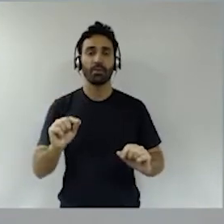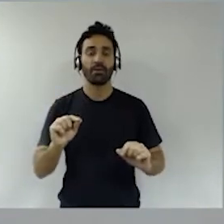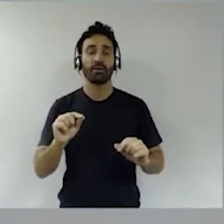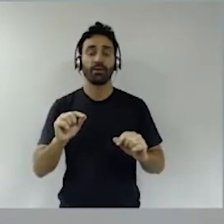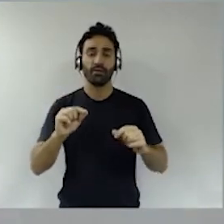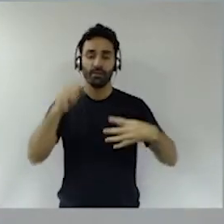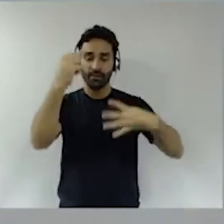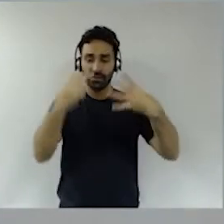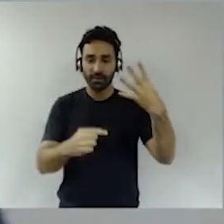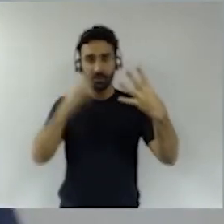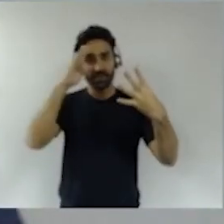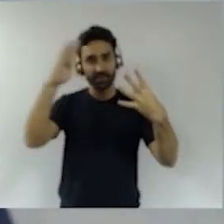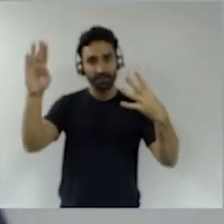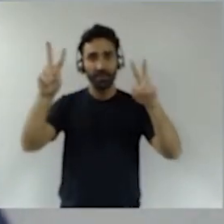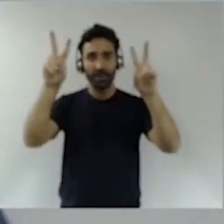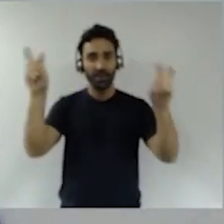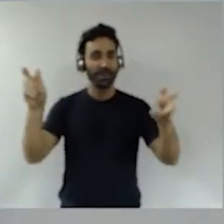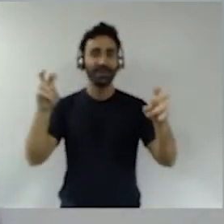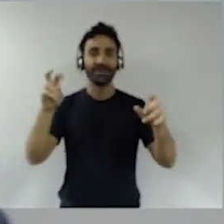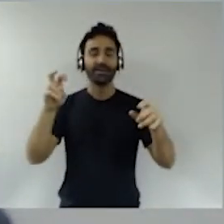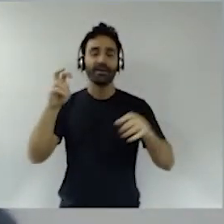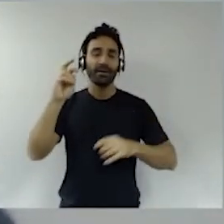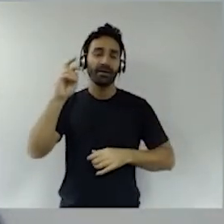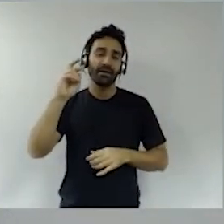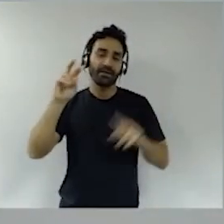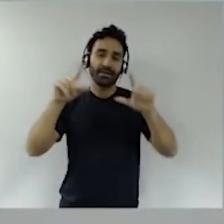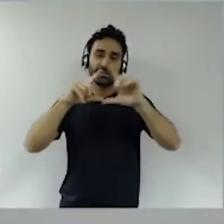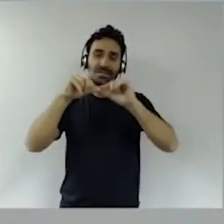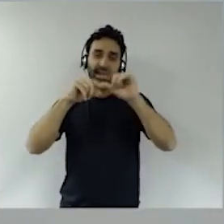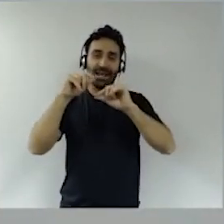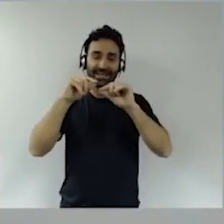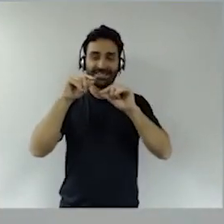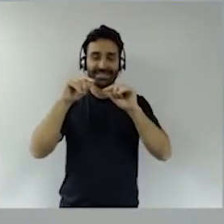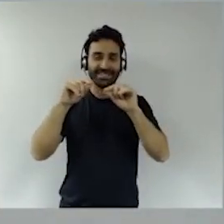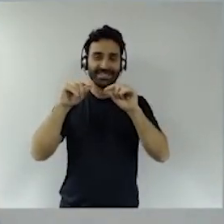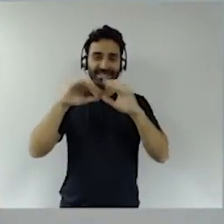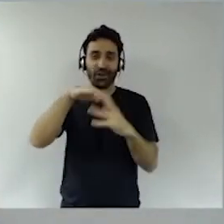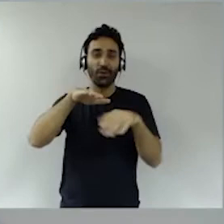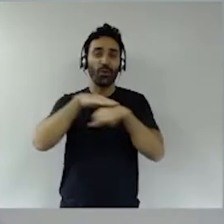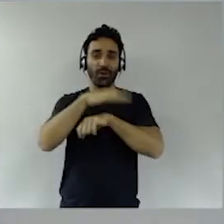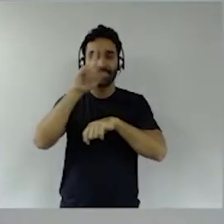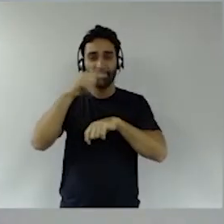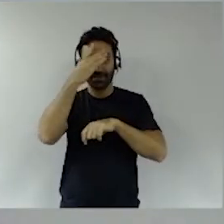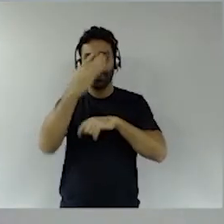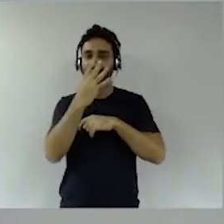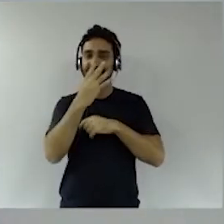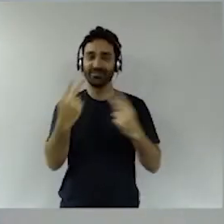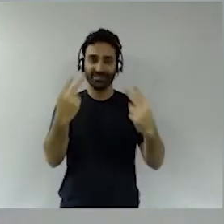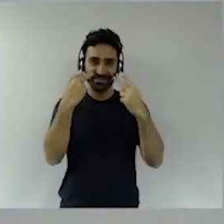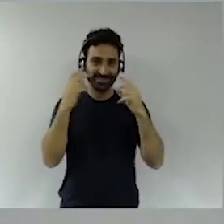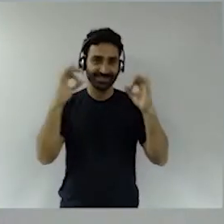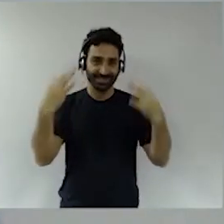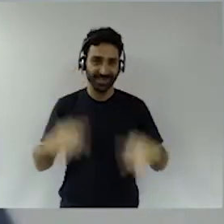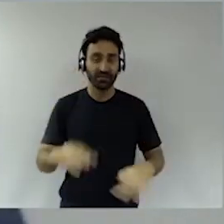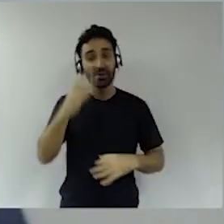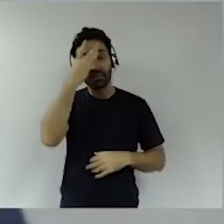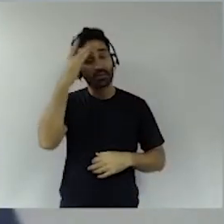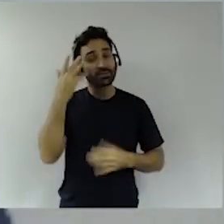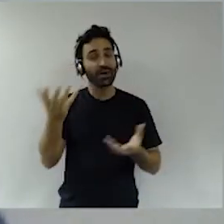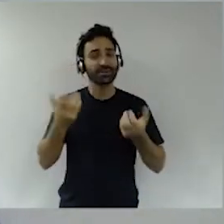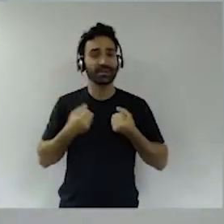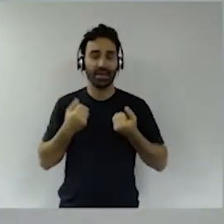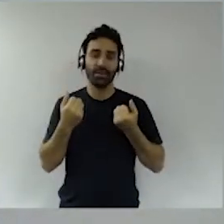as principais estrelas da noite são aquelas que estão nos assistindo, né? àqueles que recebem a